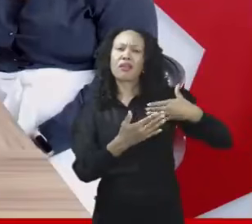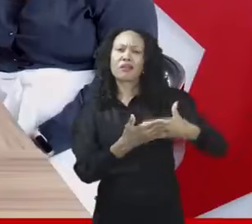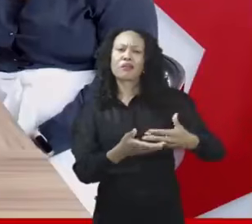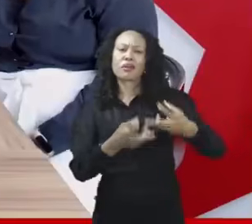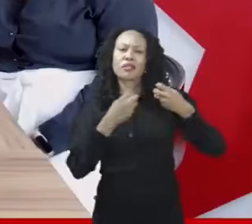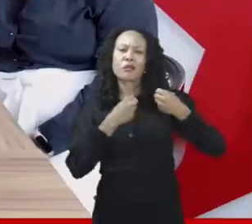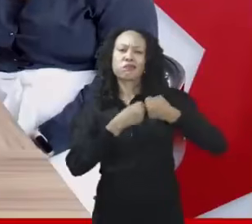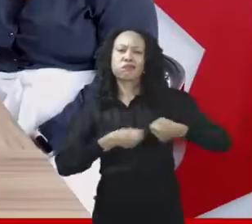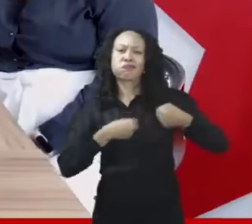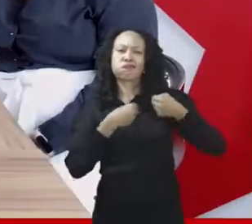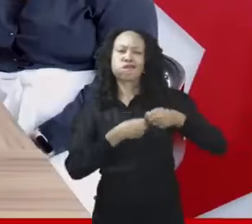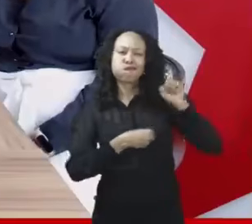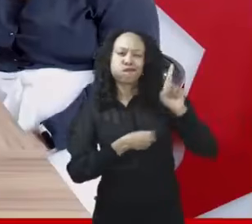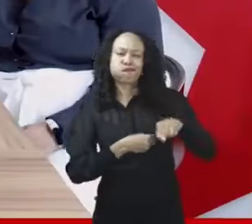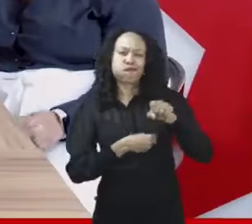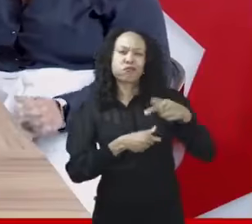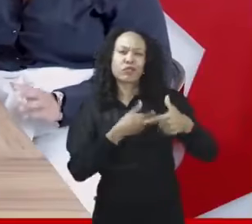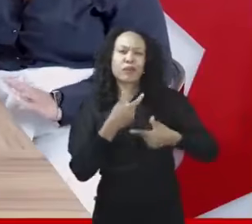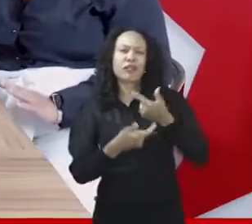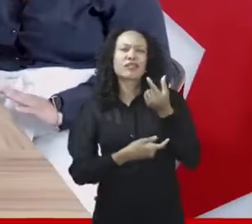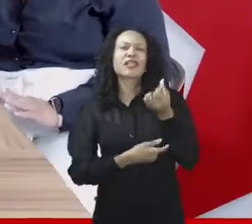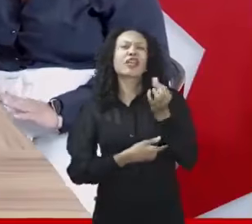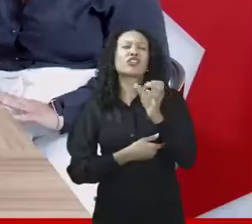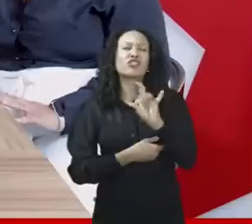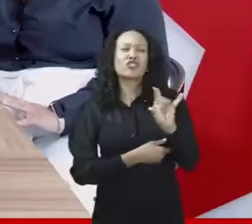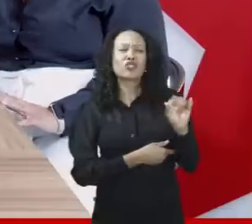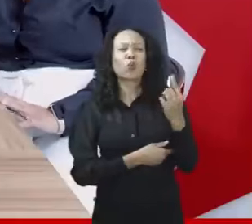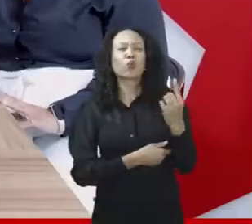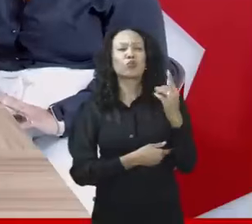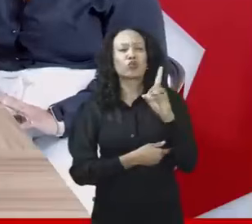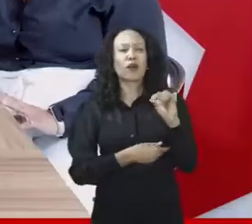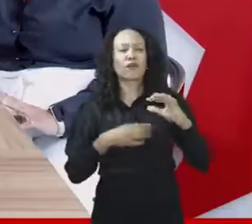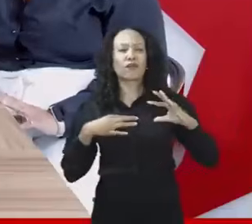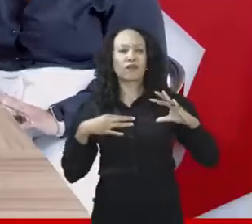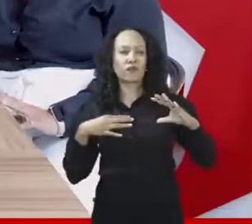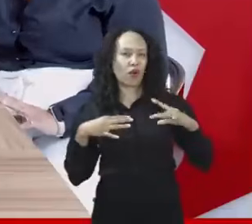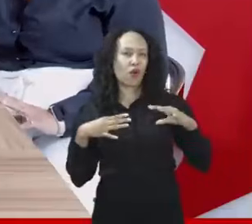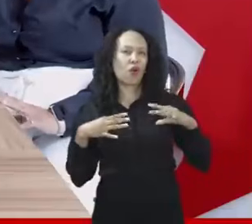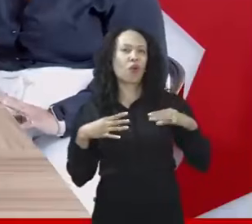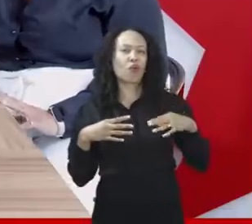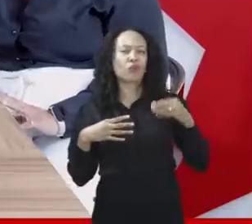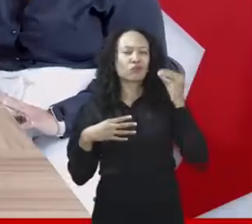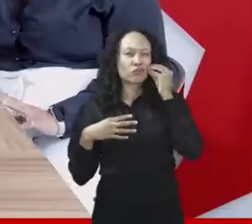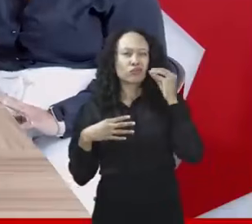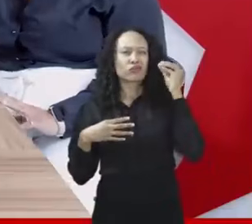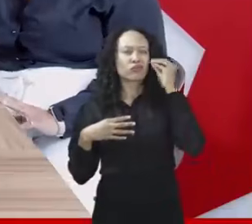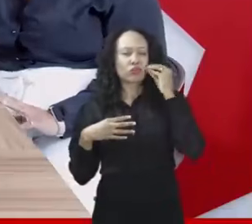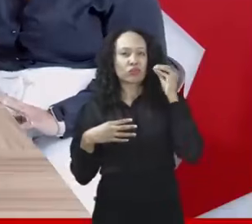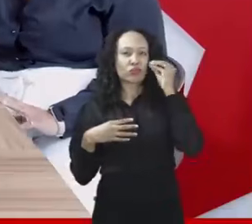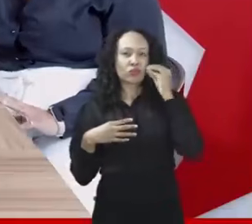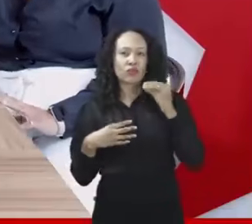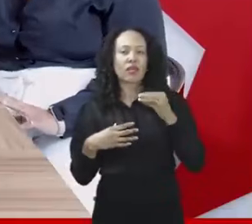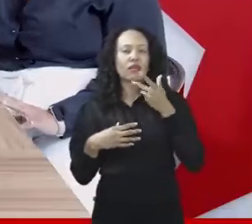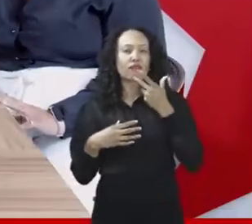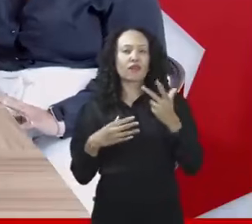pelo fim da escala 6 por 1 realmente é algo desde a construção do Partido dos Trabalhadores, né? E aí ela falou sobre